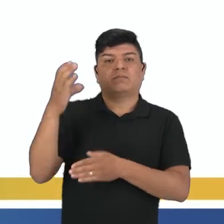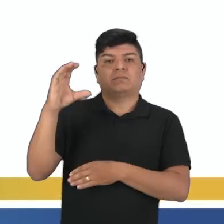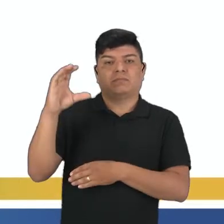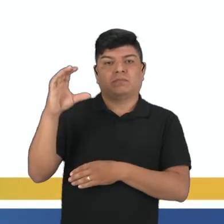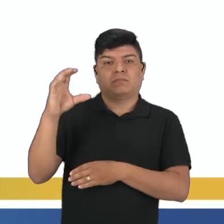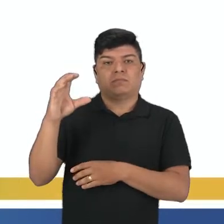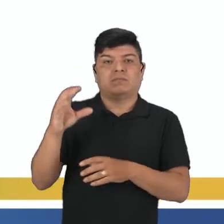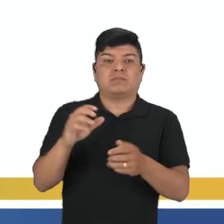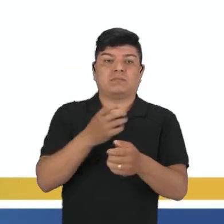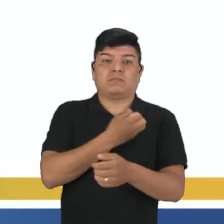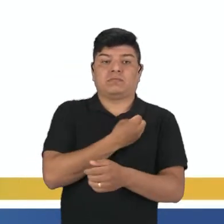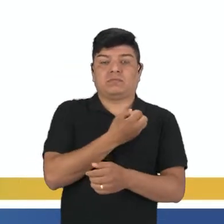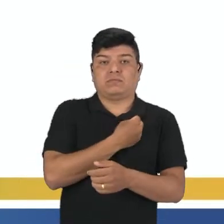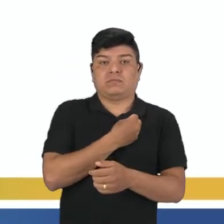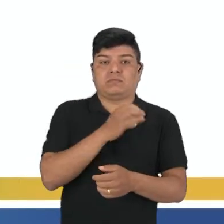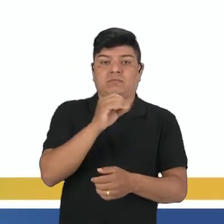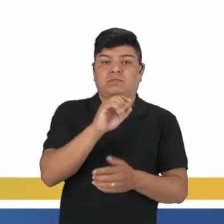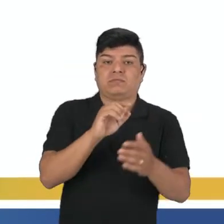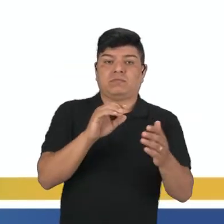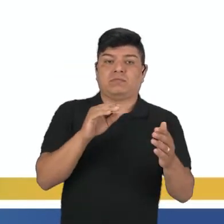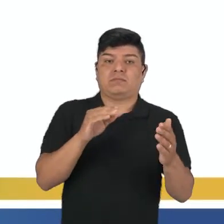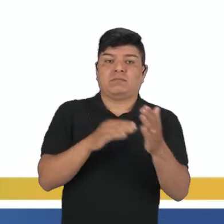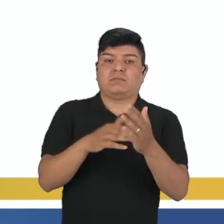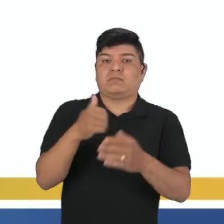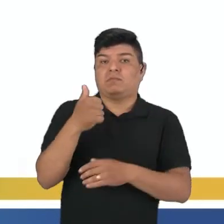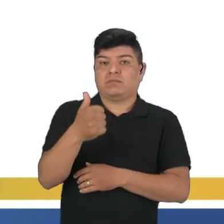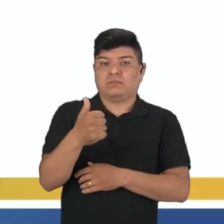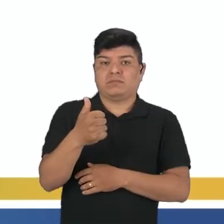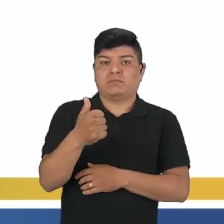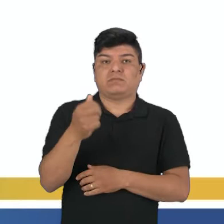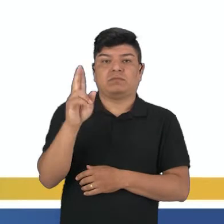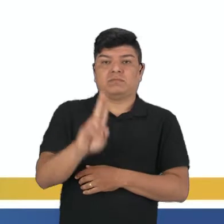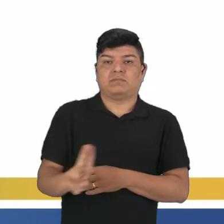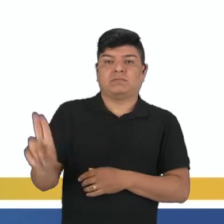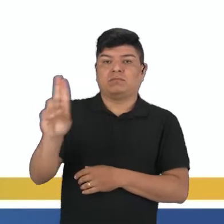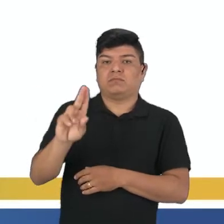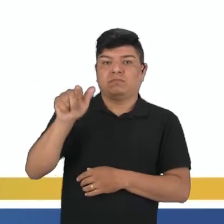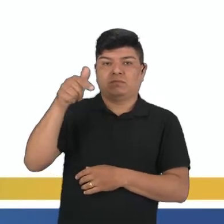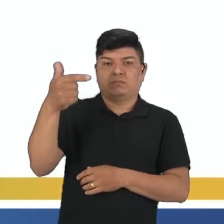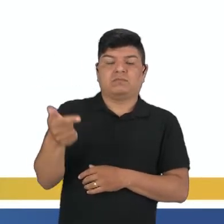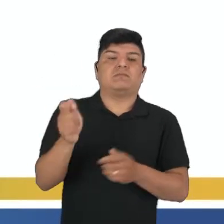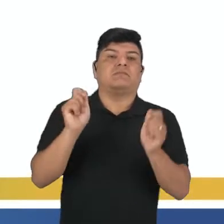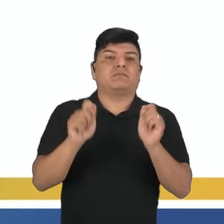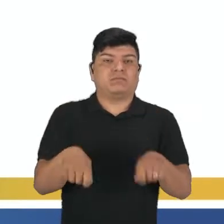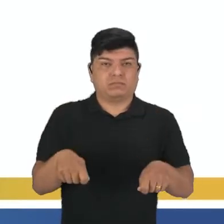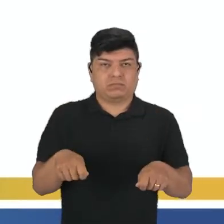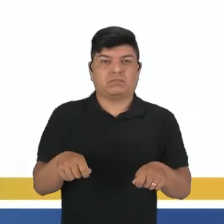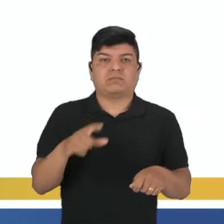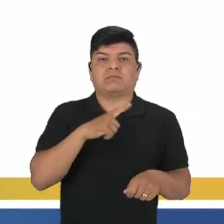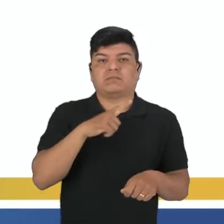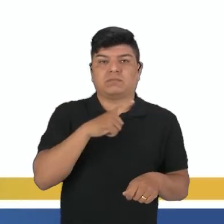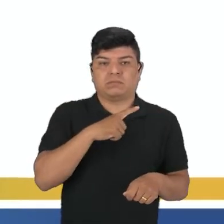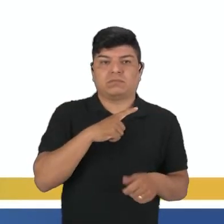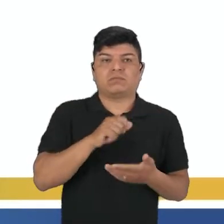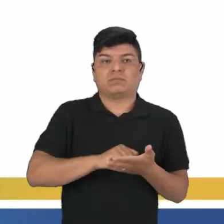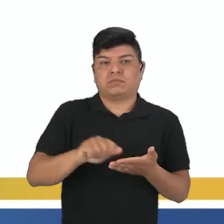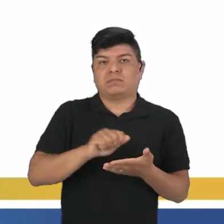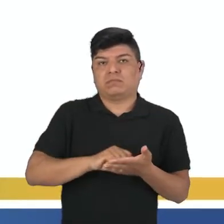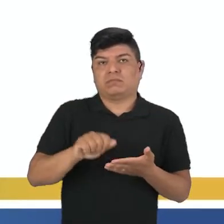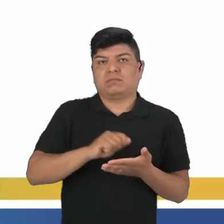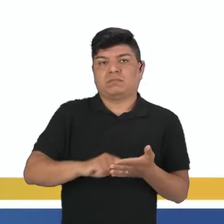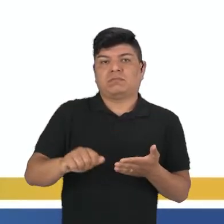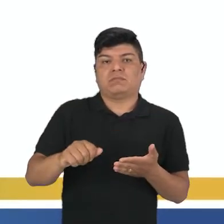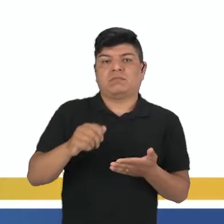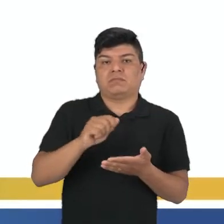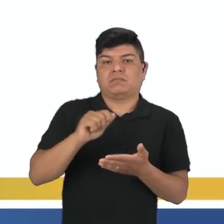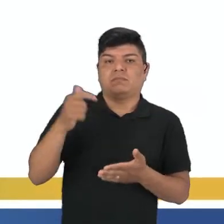científica. Quando o número está entre 0 e 1, a gente usa um outro jeito para poder, né, obter a sua escrita em